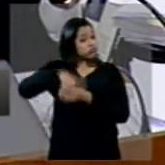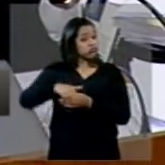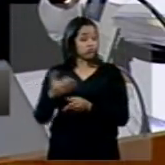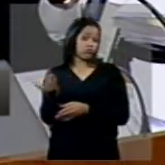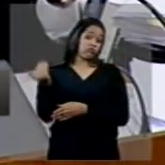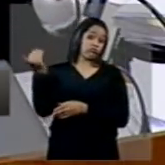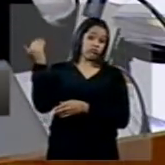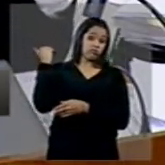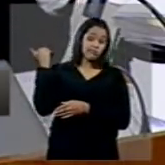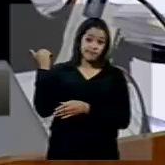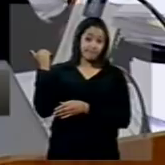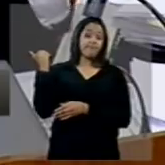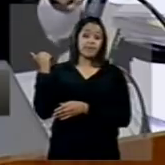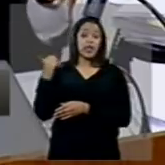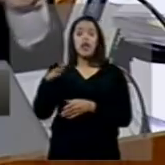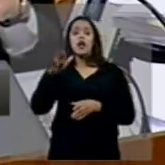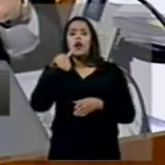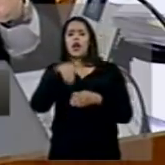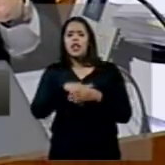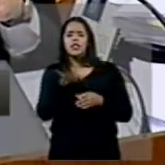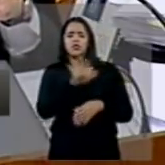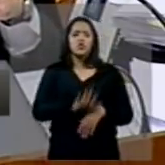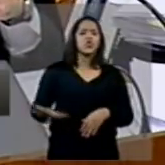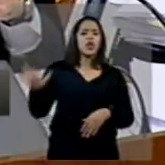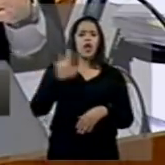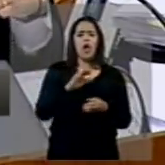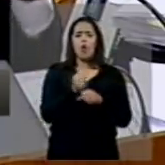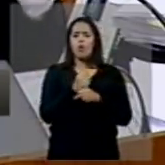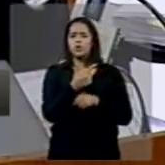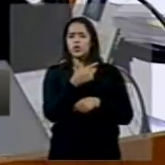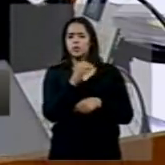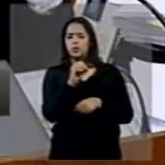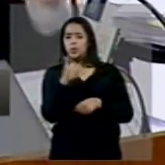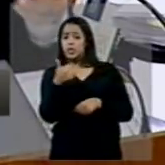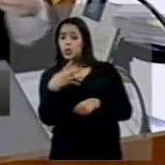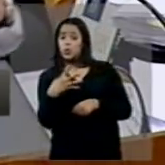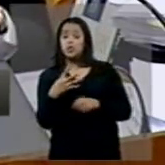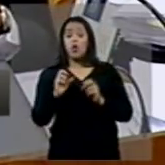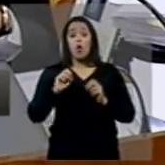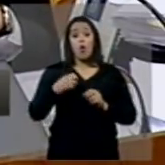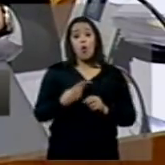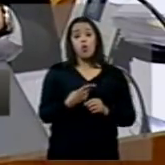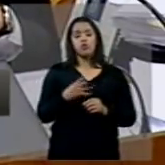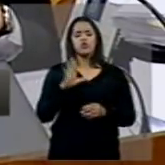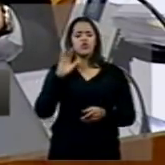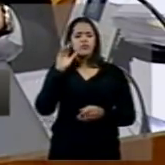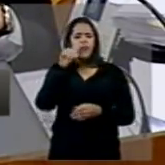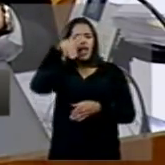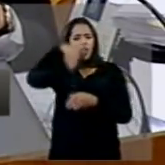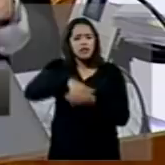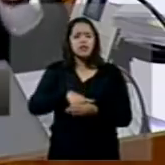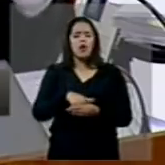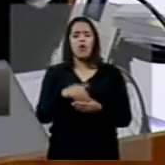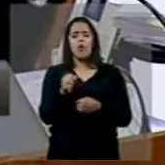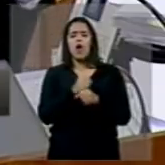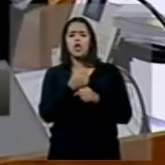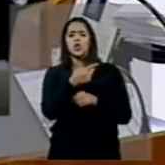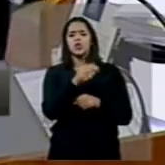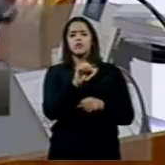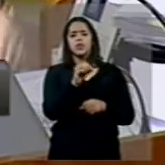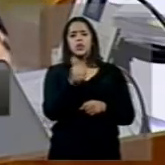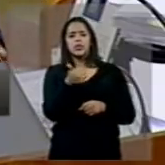passadas, sejam as eleições gerais de 2014, sejam as eleições municipais de 2016 e